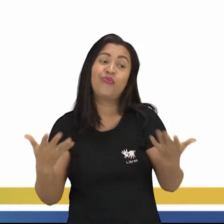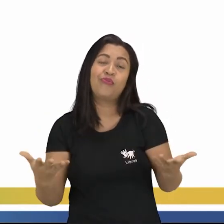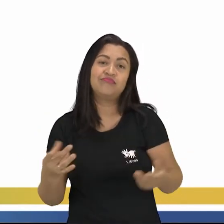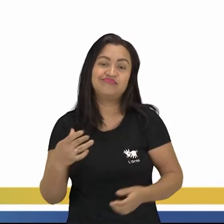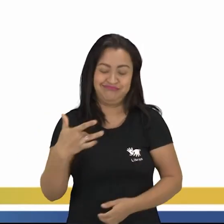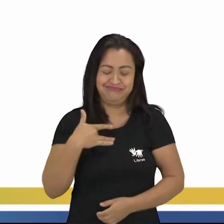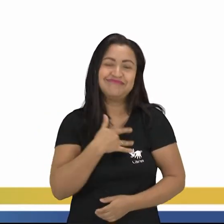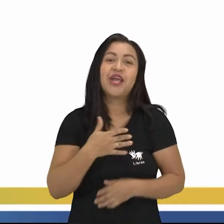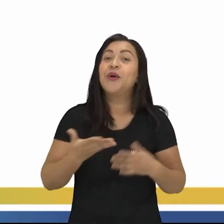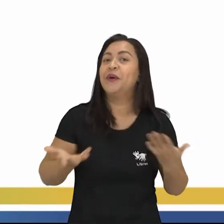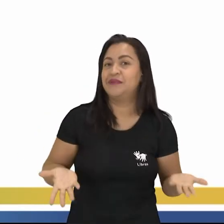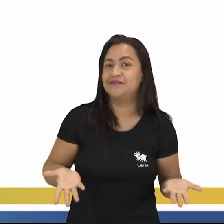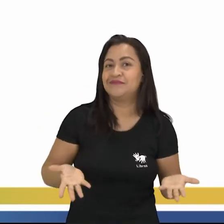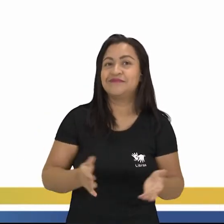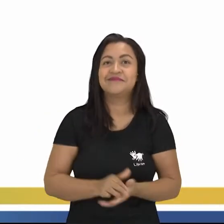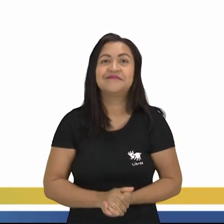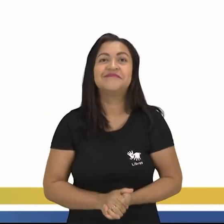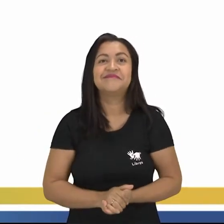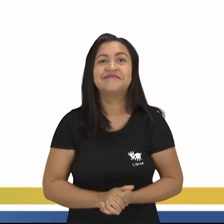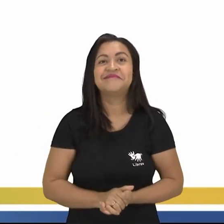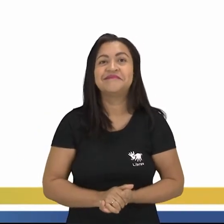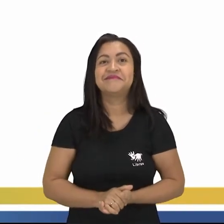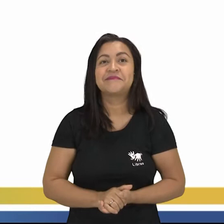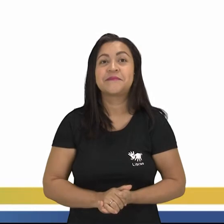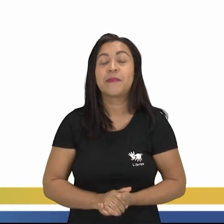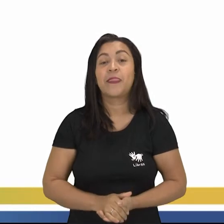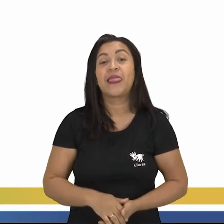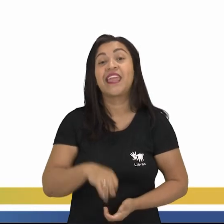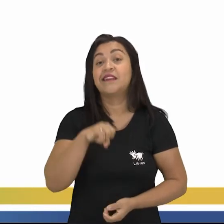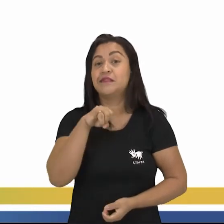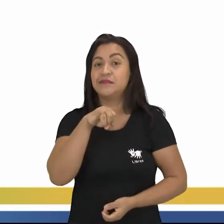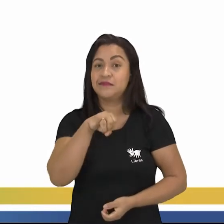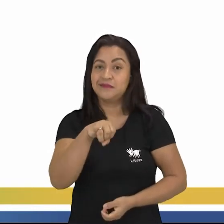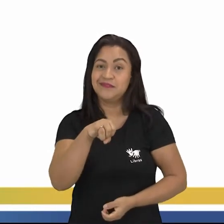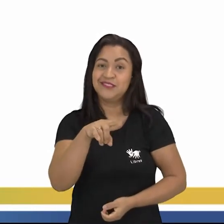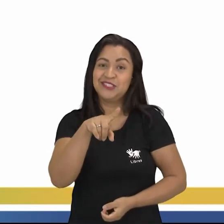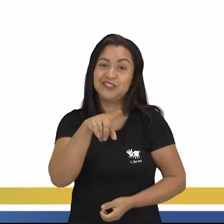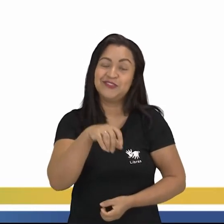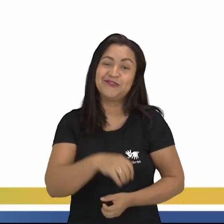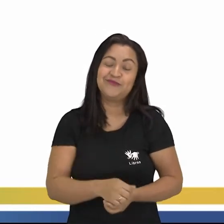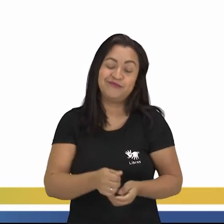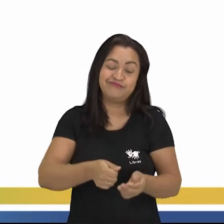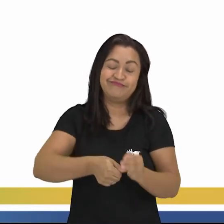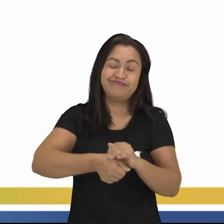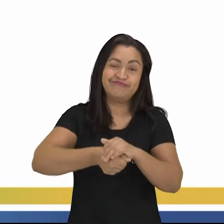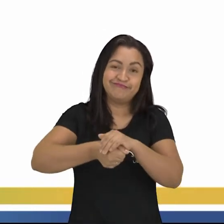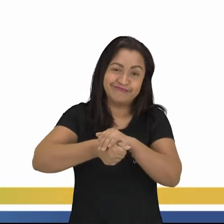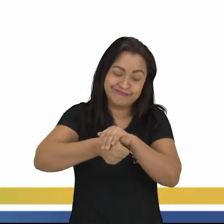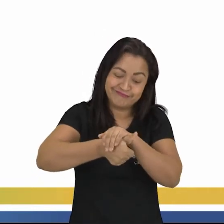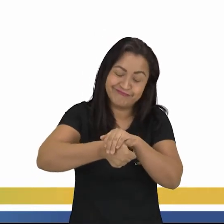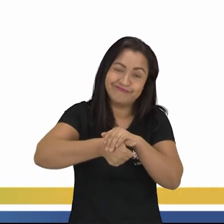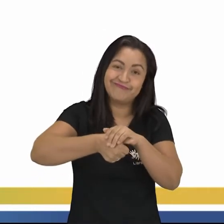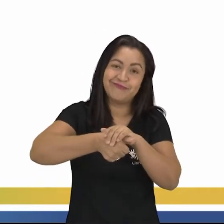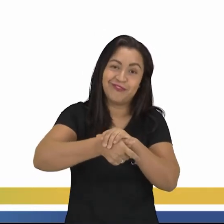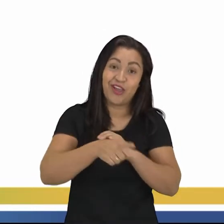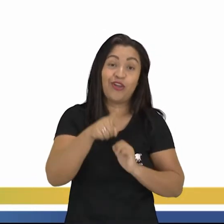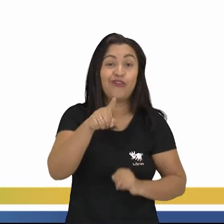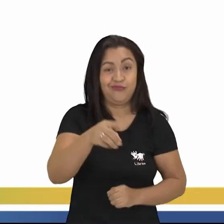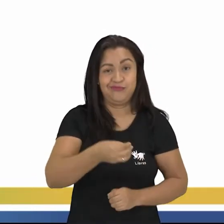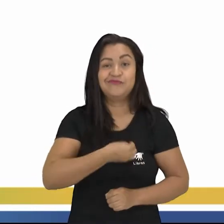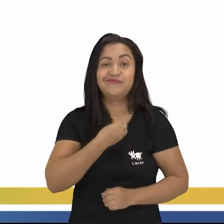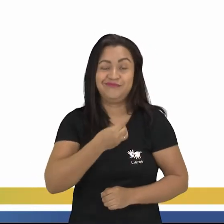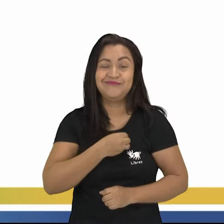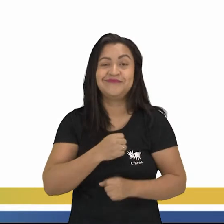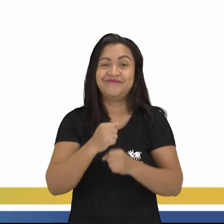anos? If you were a tortoise, se você fosse uma tartaruga, você viveria por 150 anos. Porque